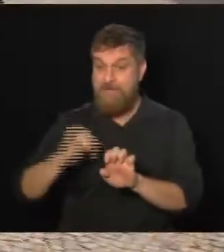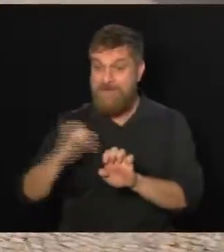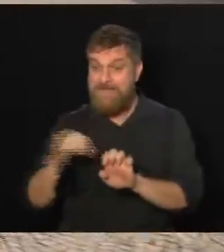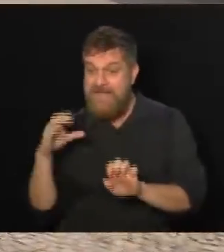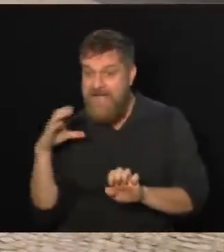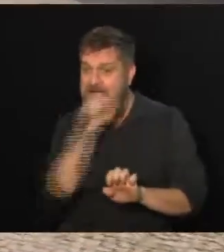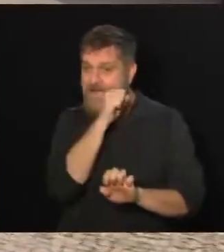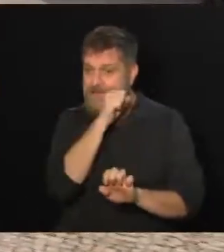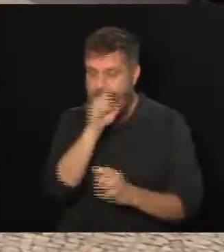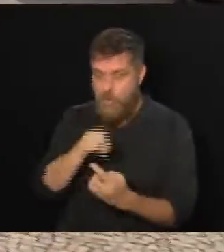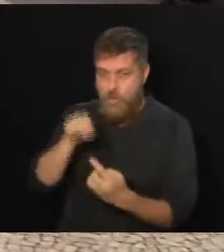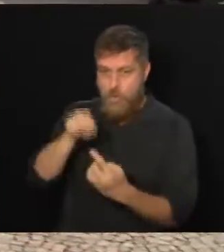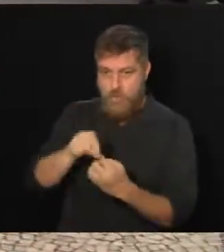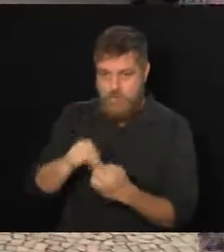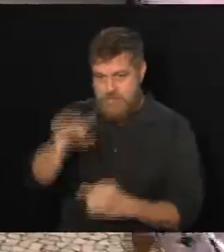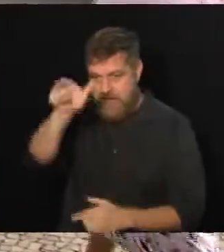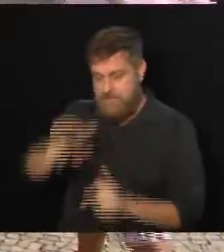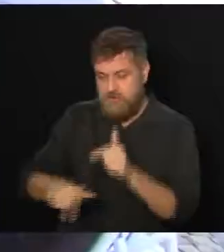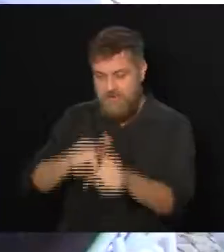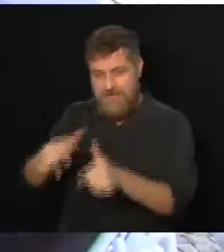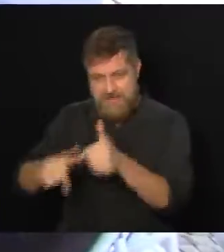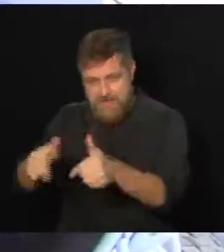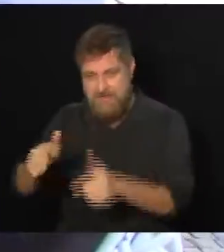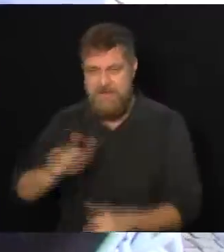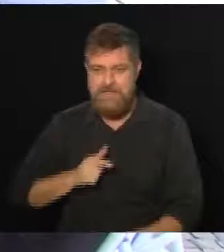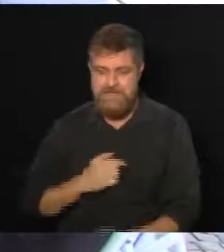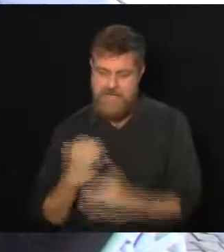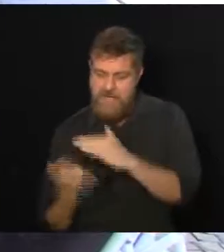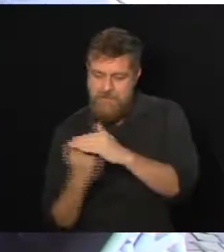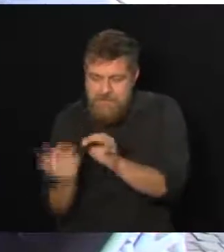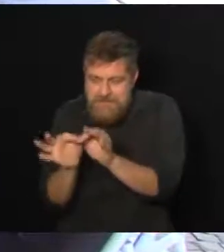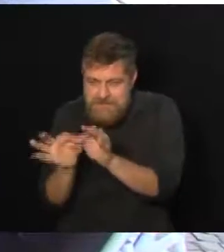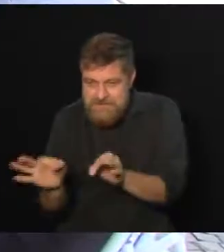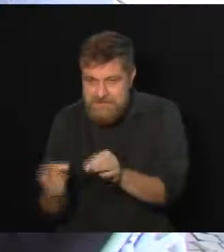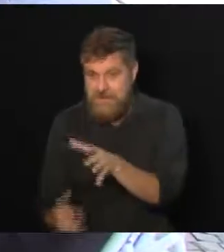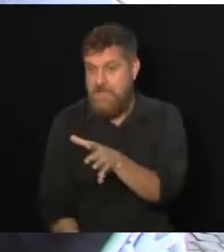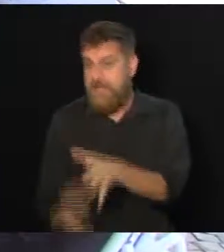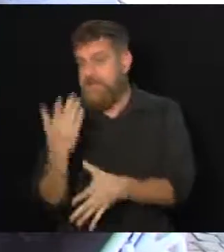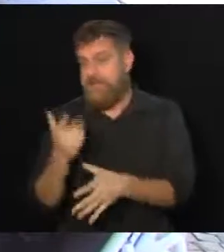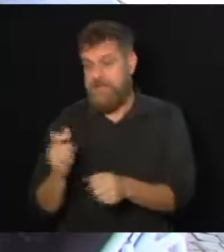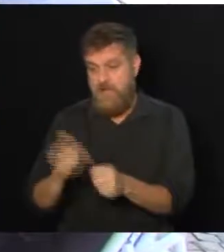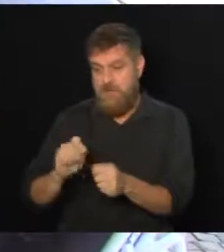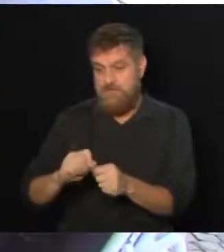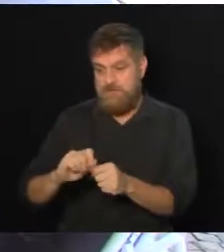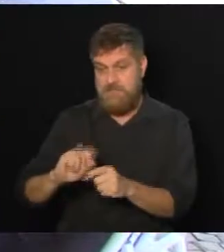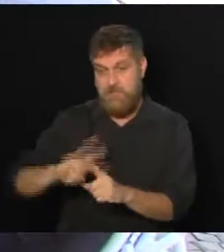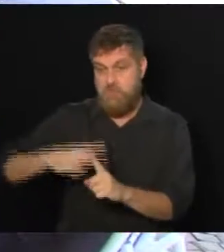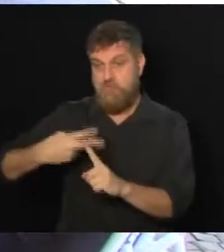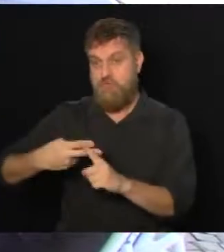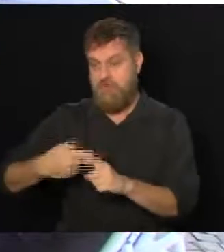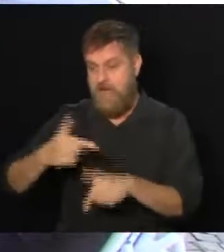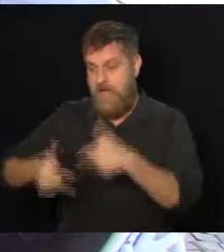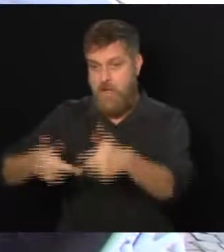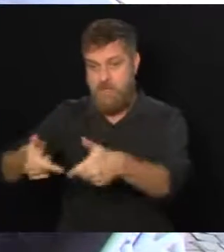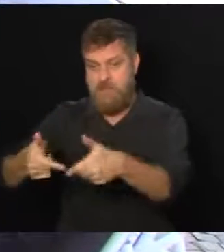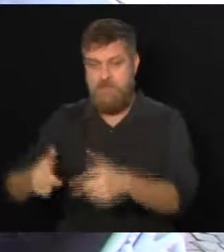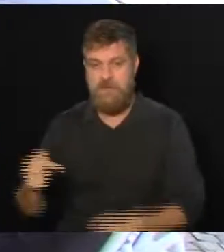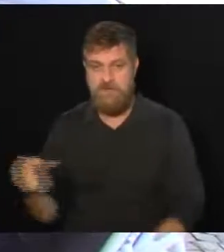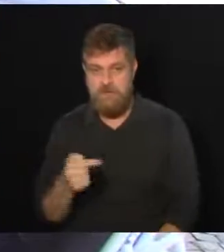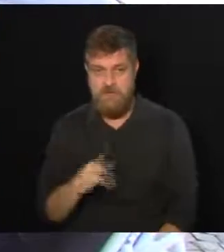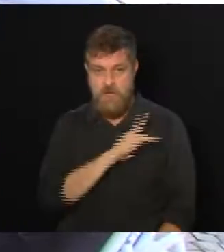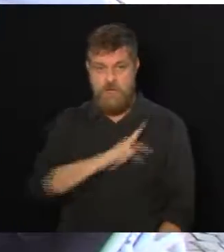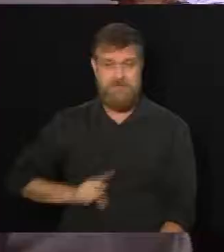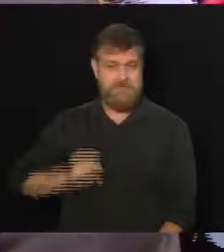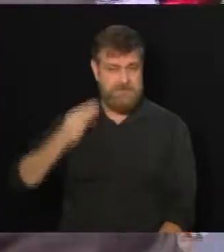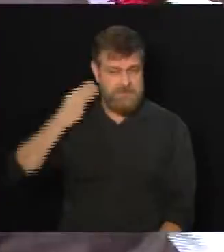para facilitar a vida da pessoa física ou jurídica que quer abrir ou ampliar o próprio negócio. O presidente da Câmara,